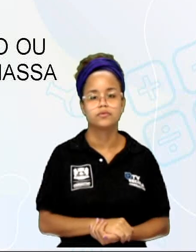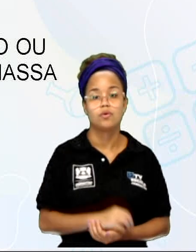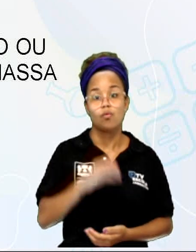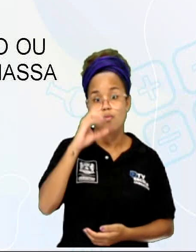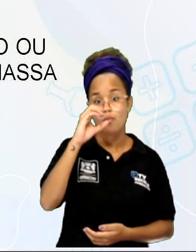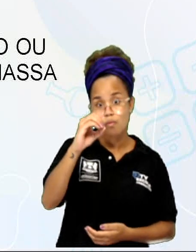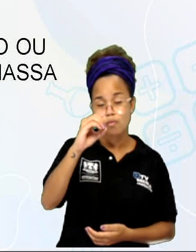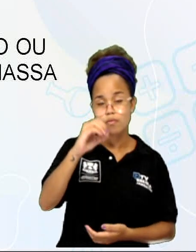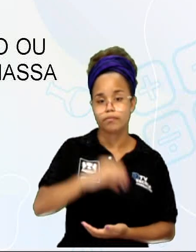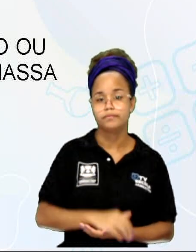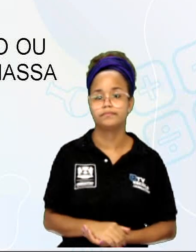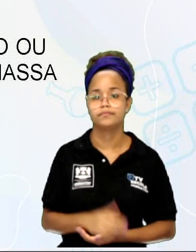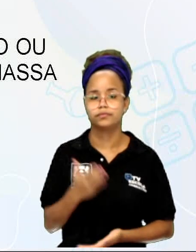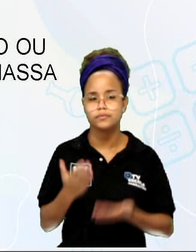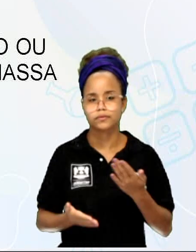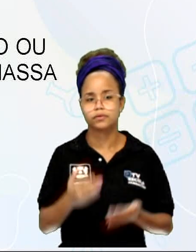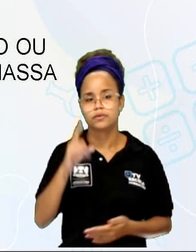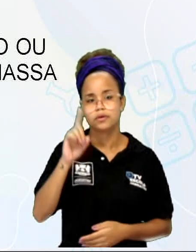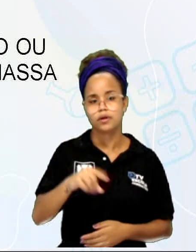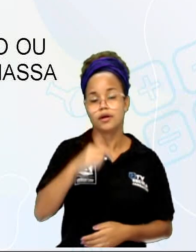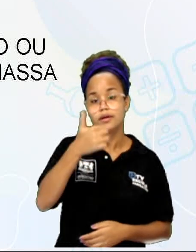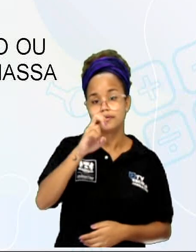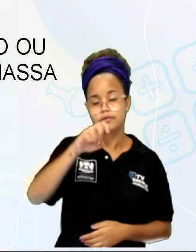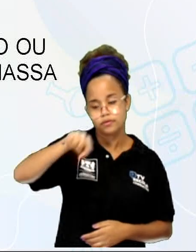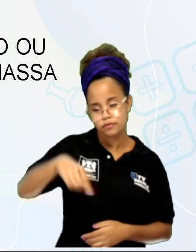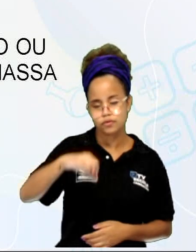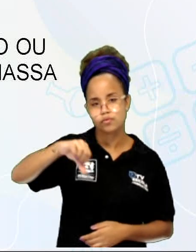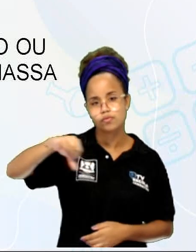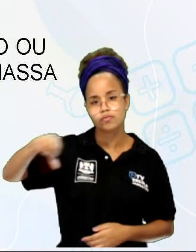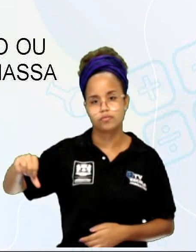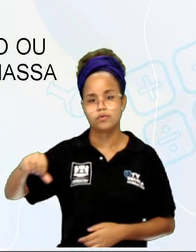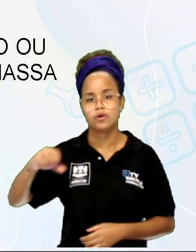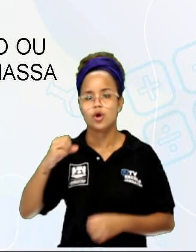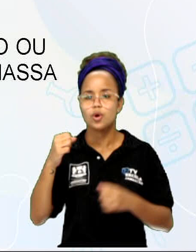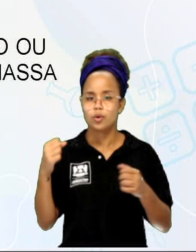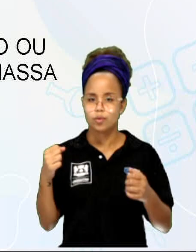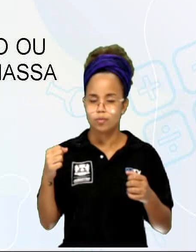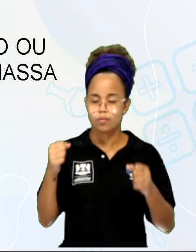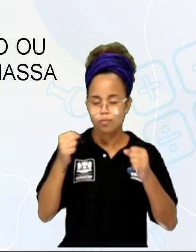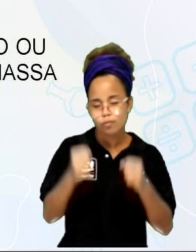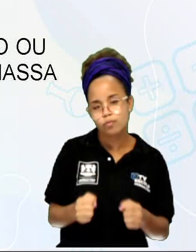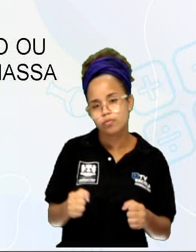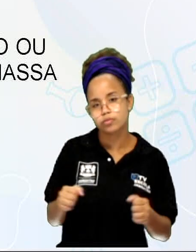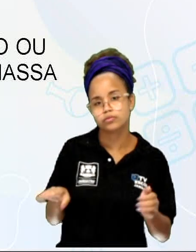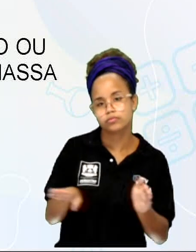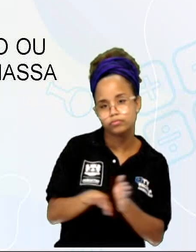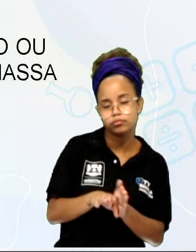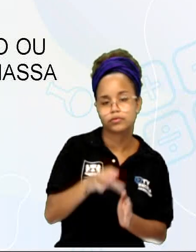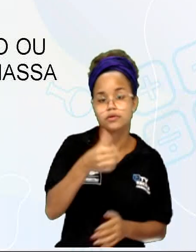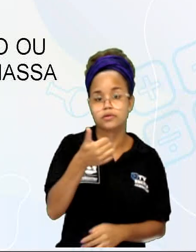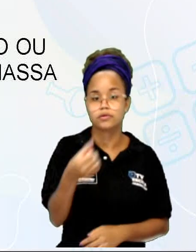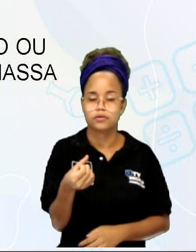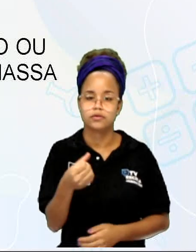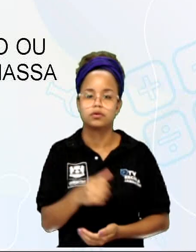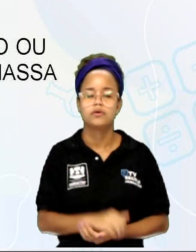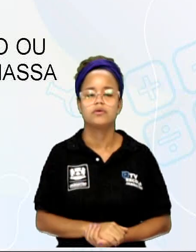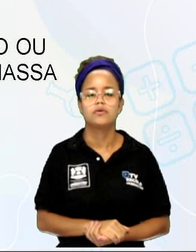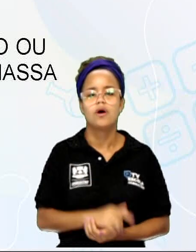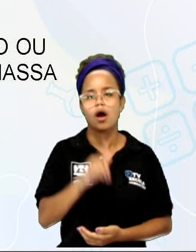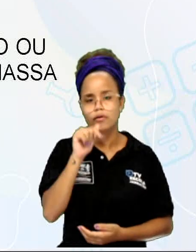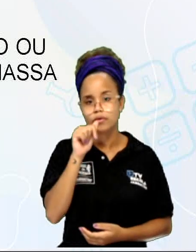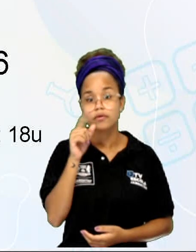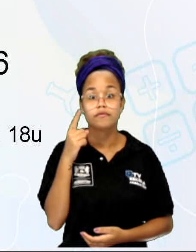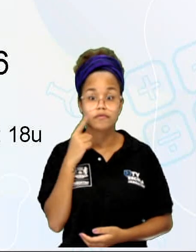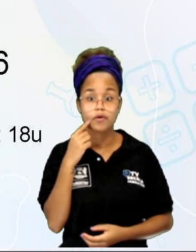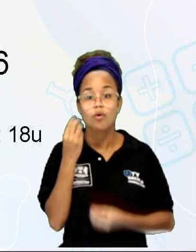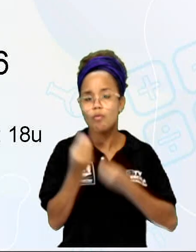atômico é 15,999, que a gente pode arredondar para 16. Vamos fazer o cálculo da água para você ver como é que fica.